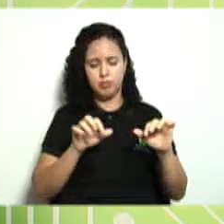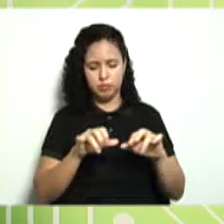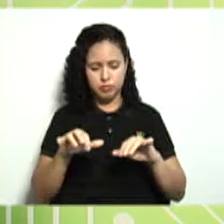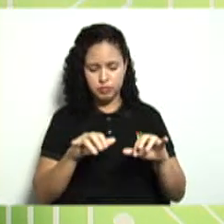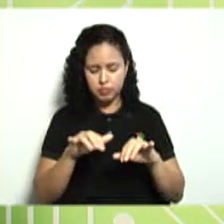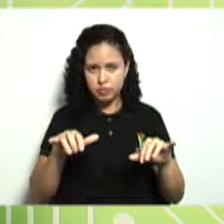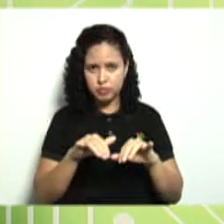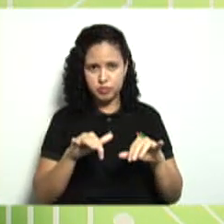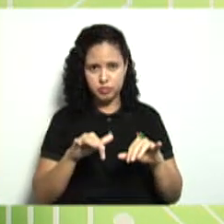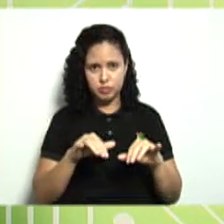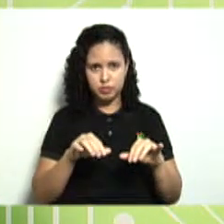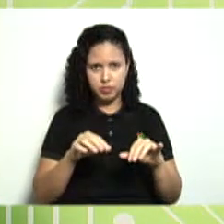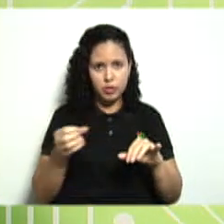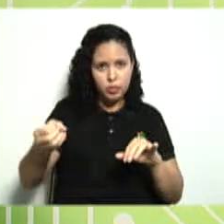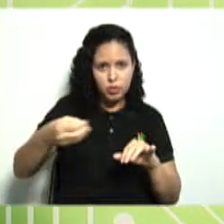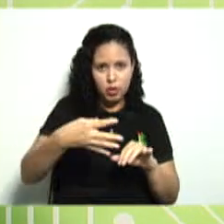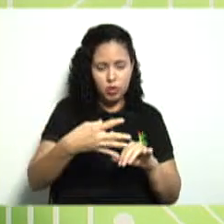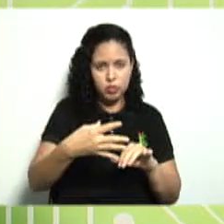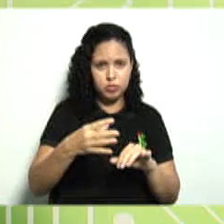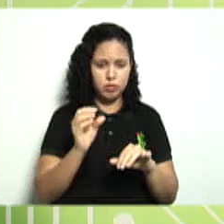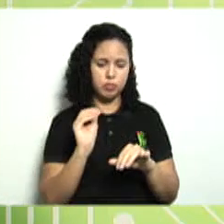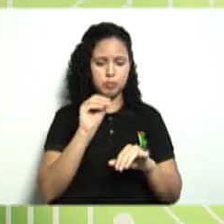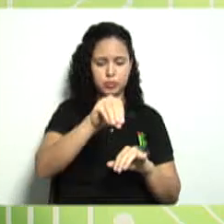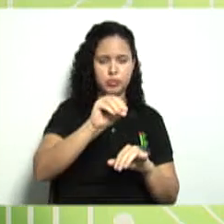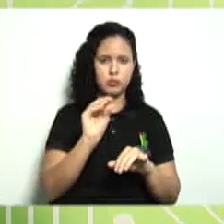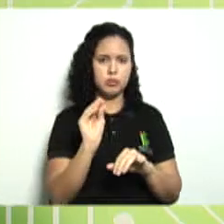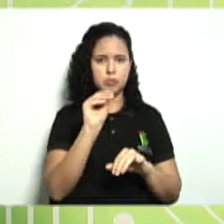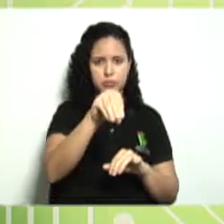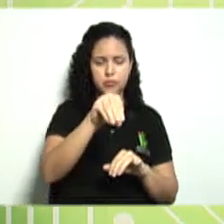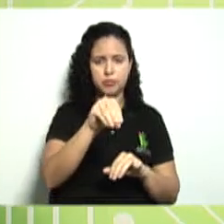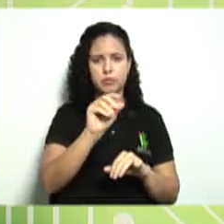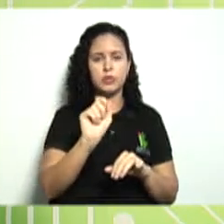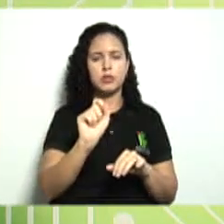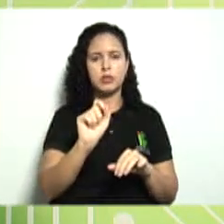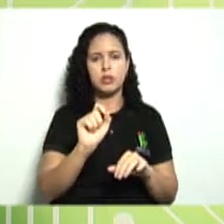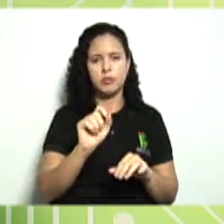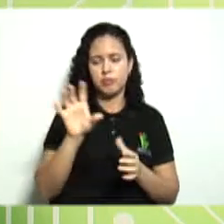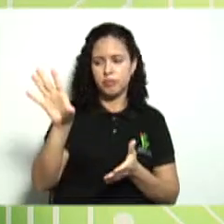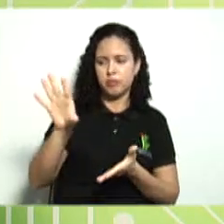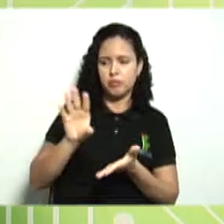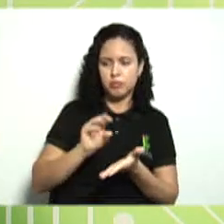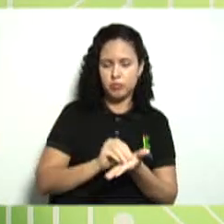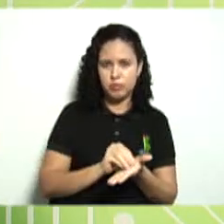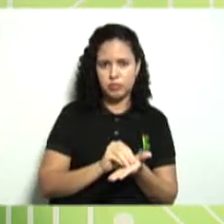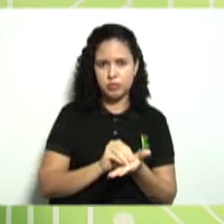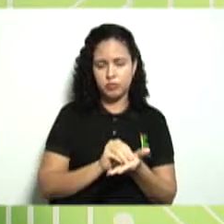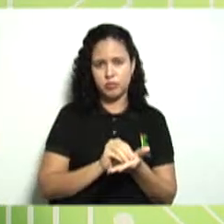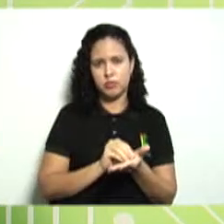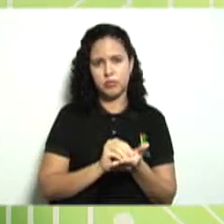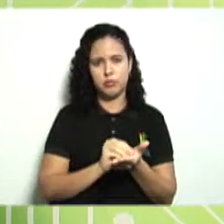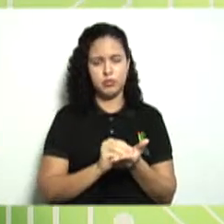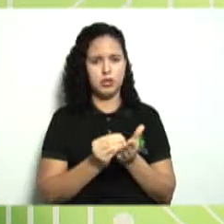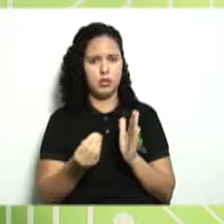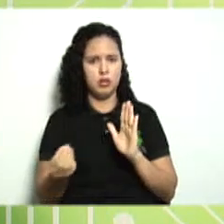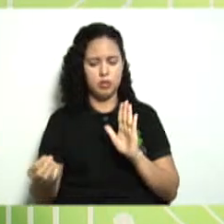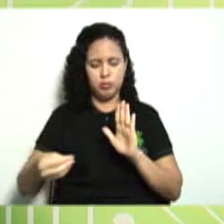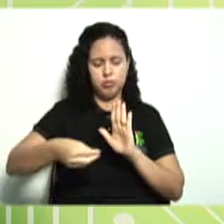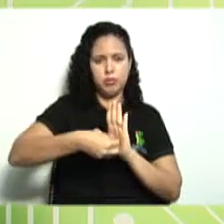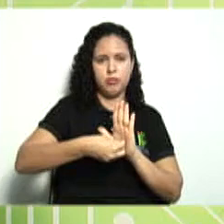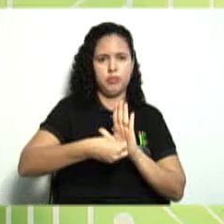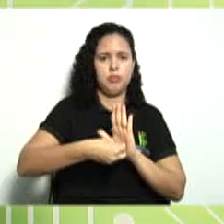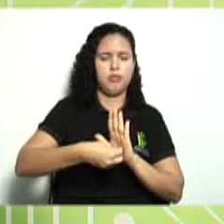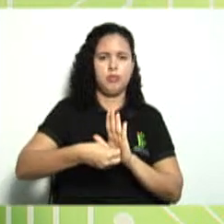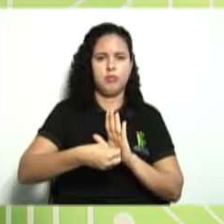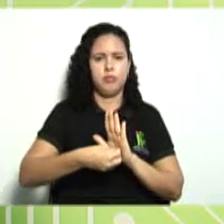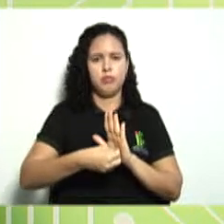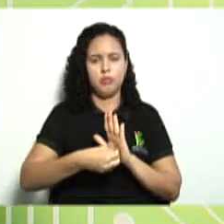digitando, você está atualizando, ou você está inserindo, não é isso? Ó, peguei um arquivo limpo, vou inserir informações. Ah,